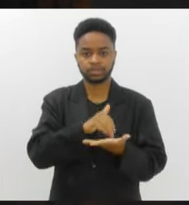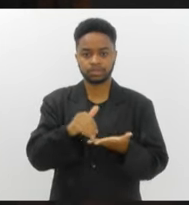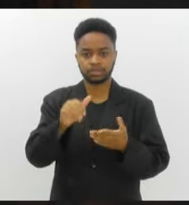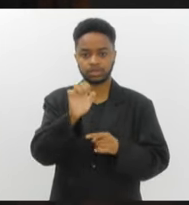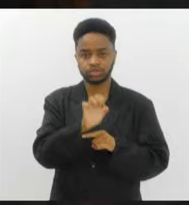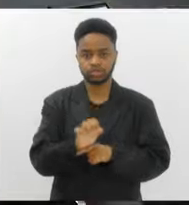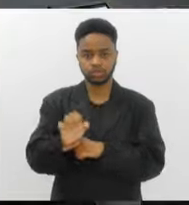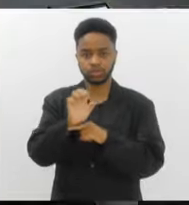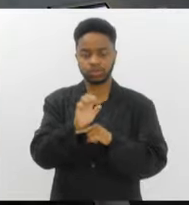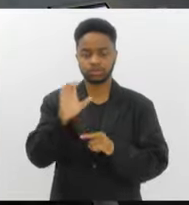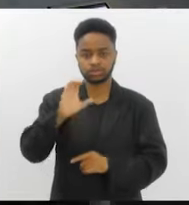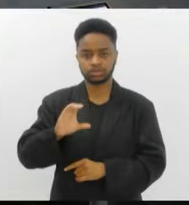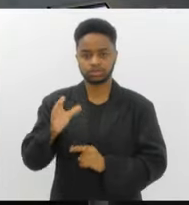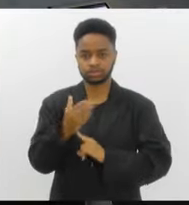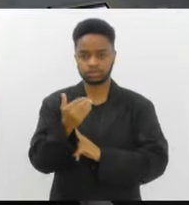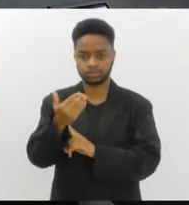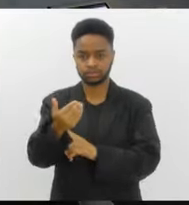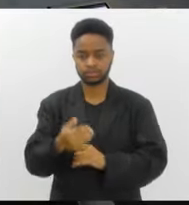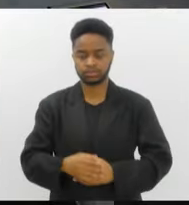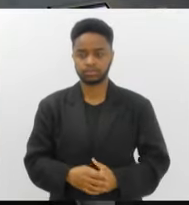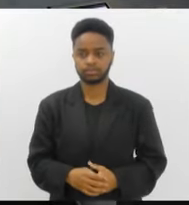Tecnologia.